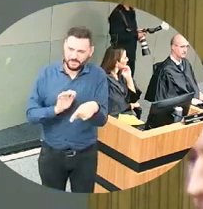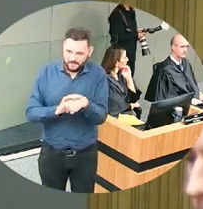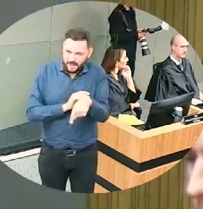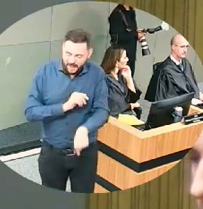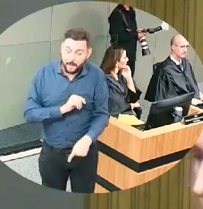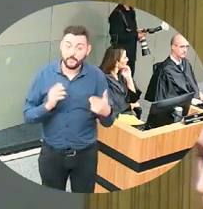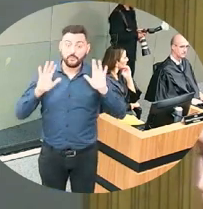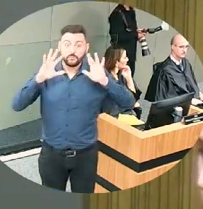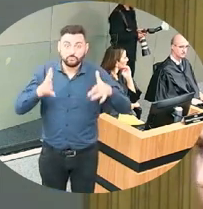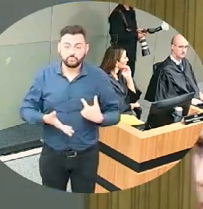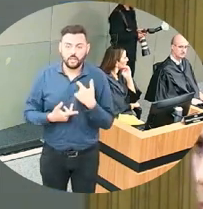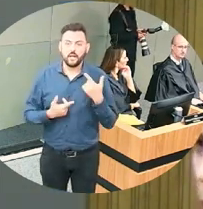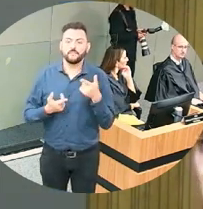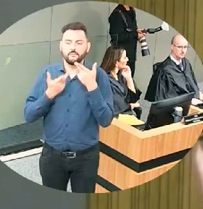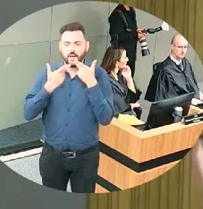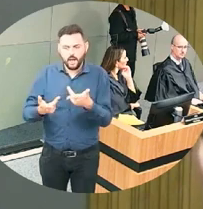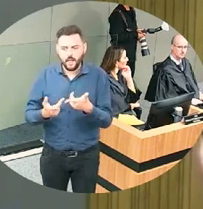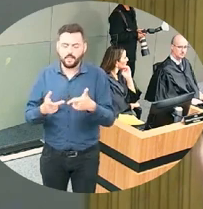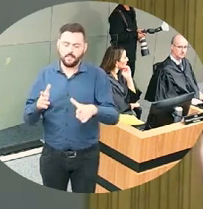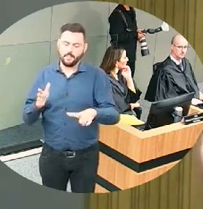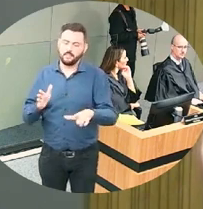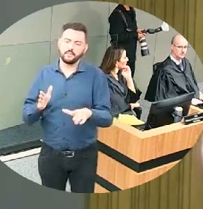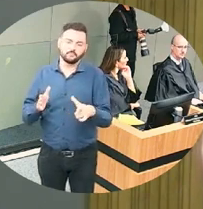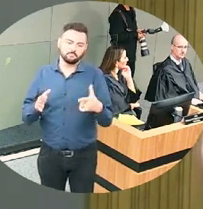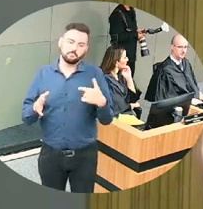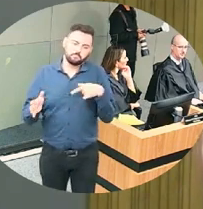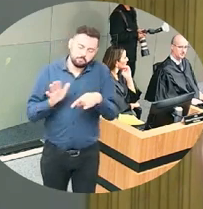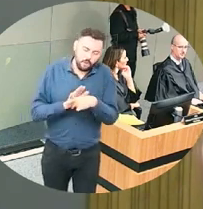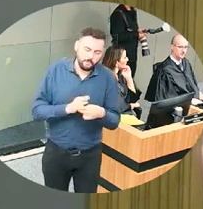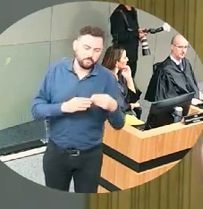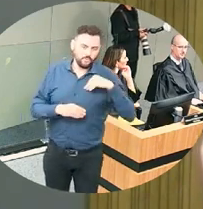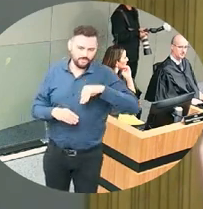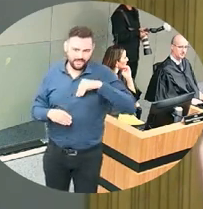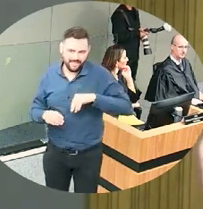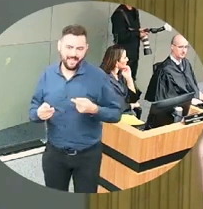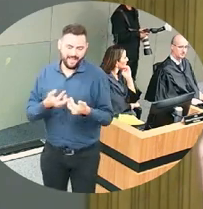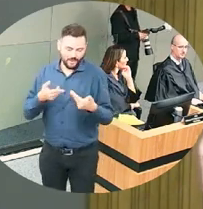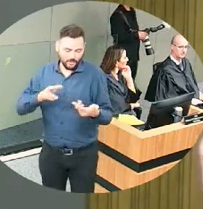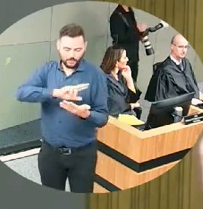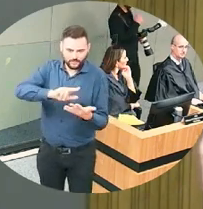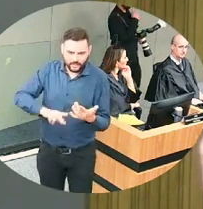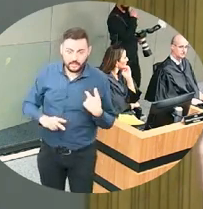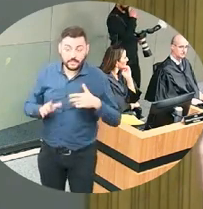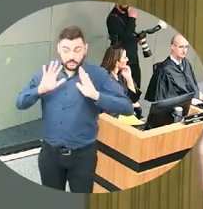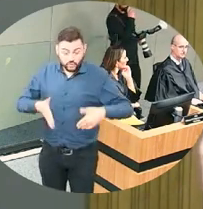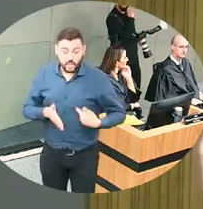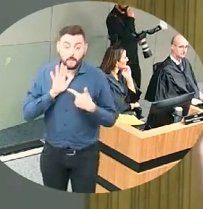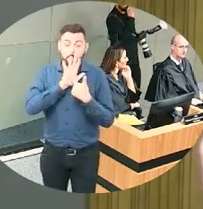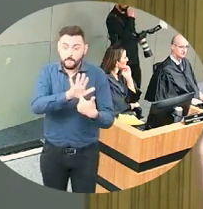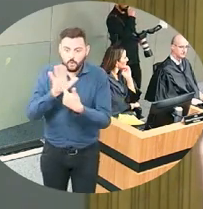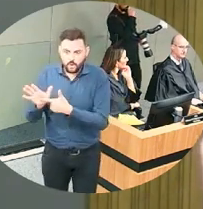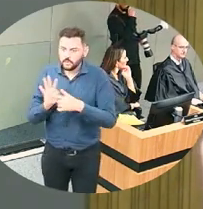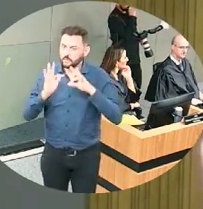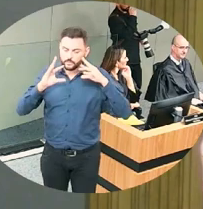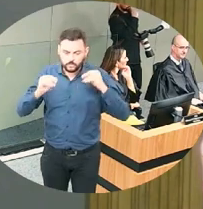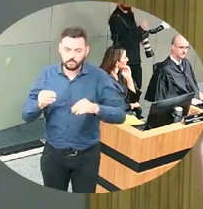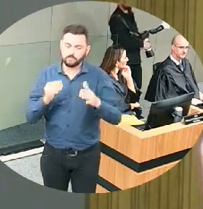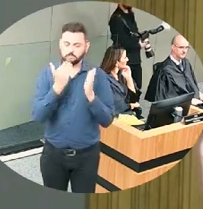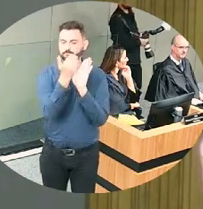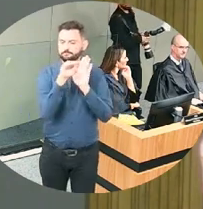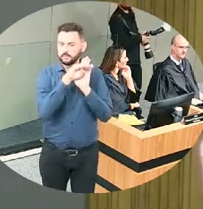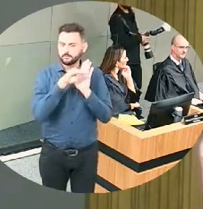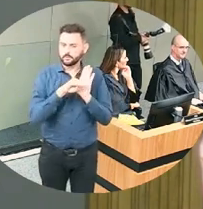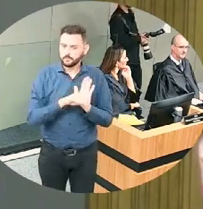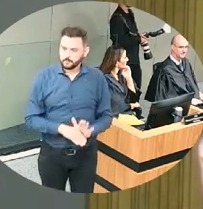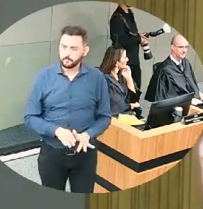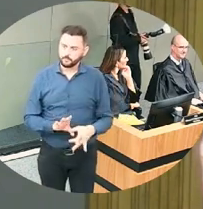o acesso aos dados de bens e rendas na forma da instrução normativa número 87/2020 do Tribunal de